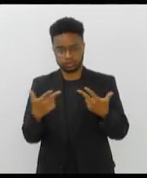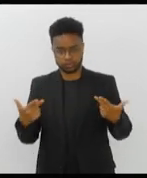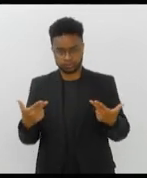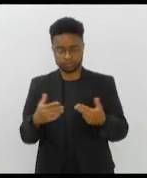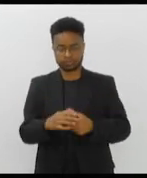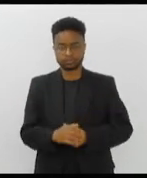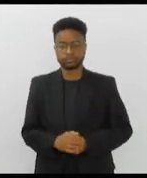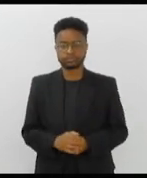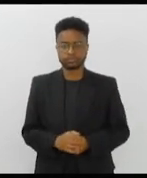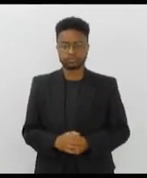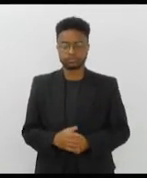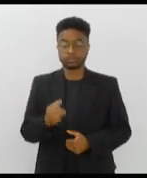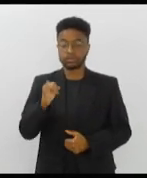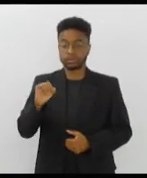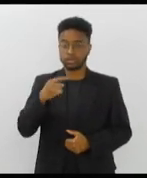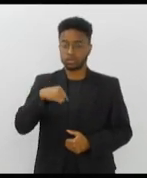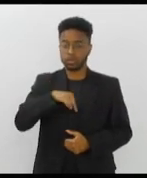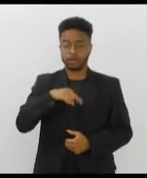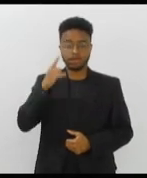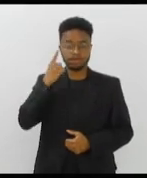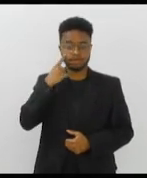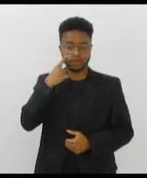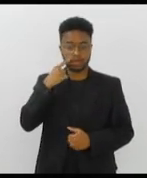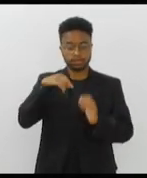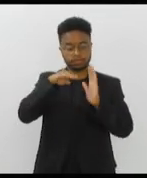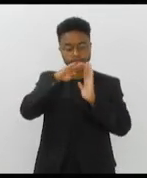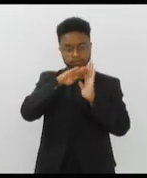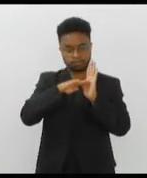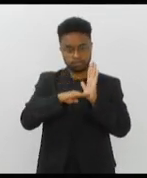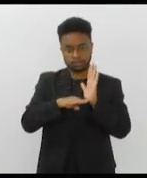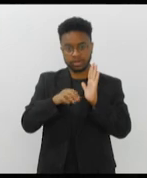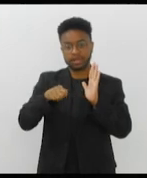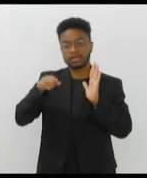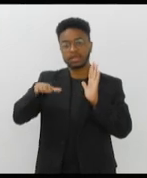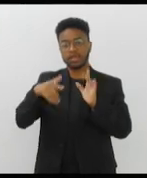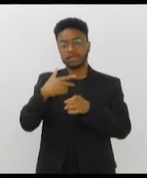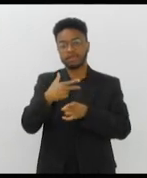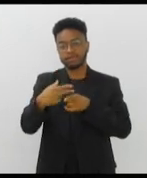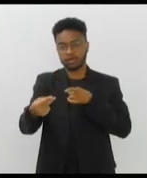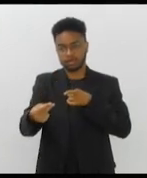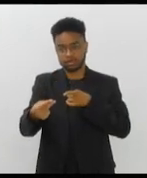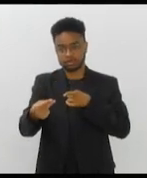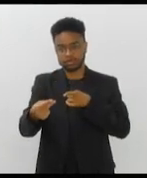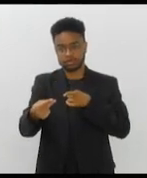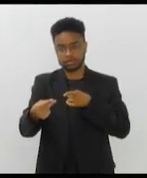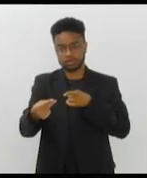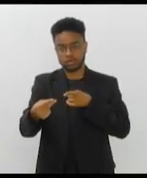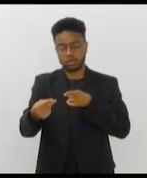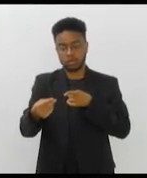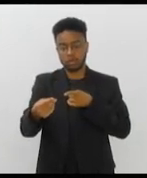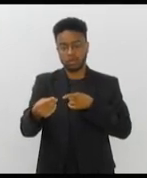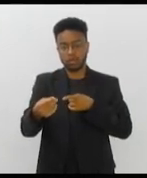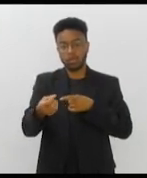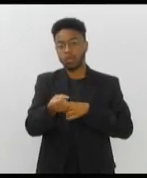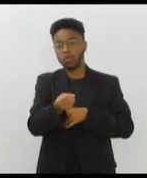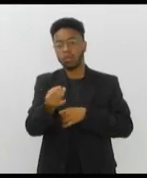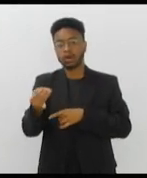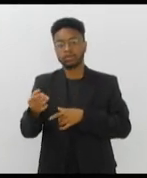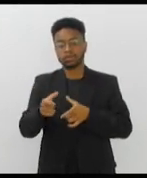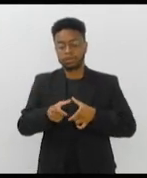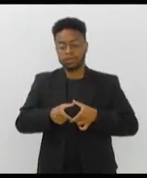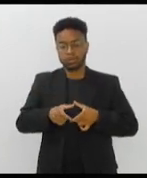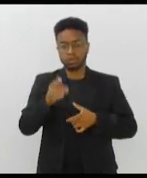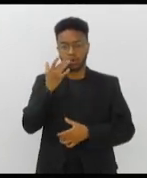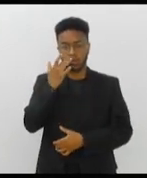Se a gente vê a ordem de classificação por volume de medalhas de ouro, a